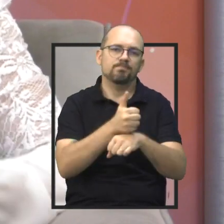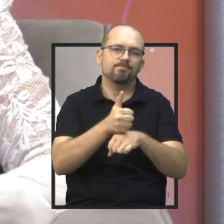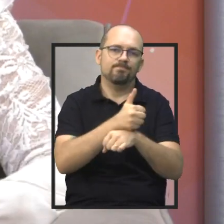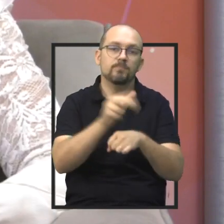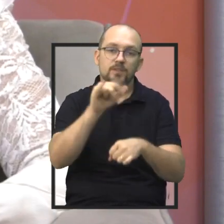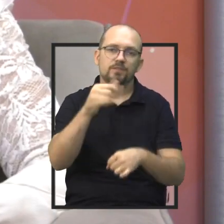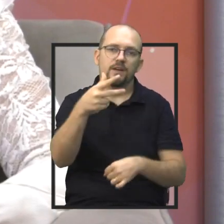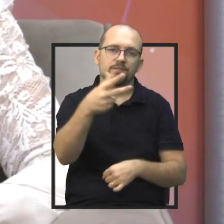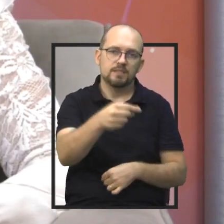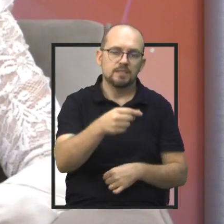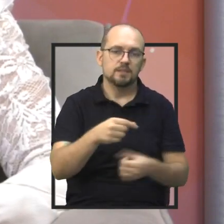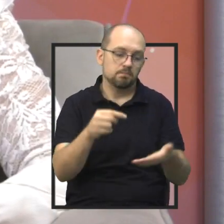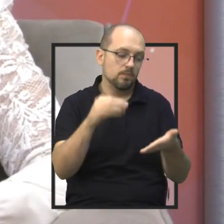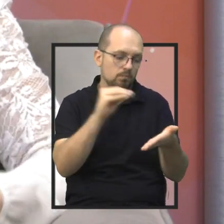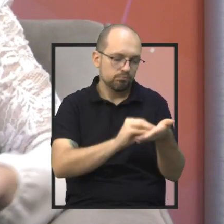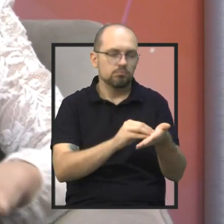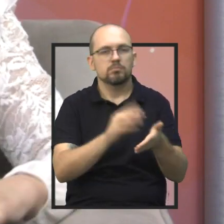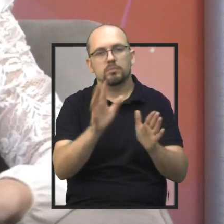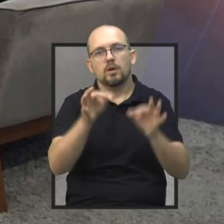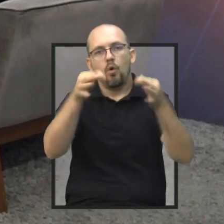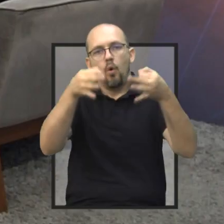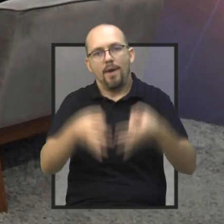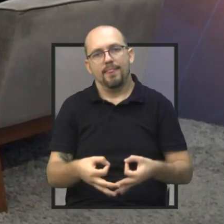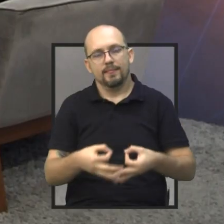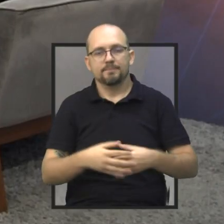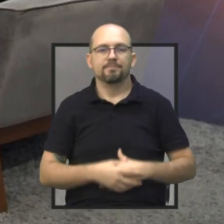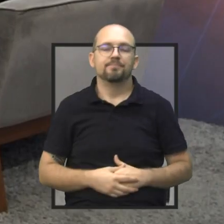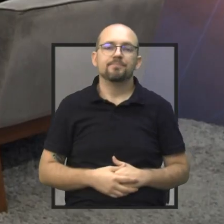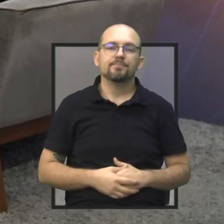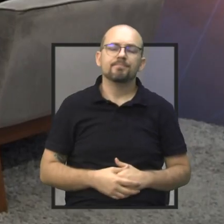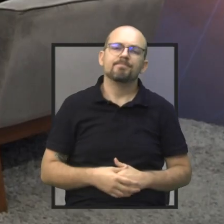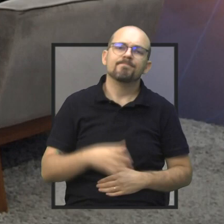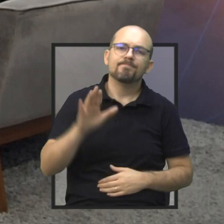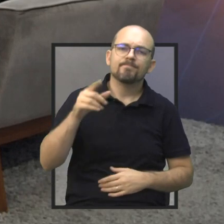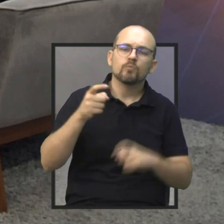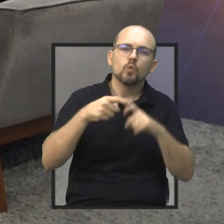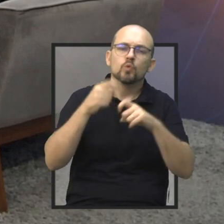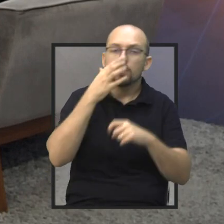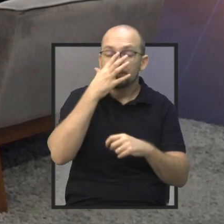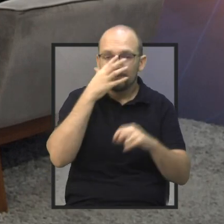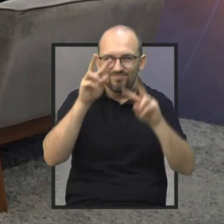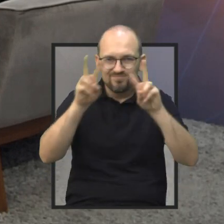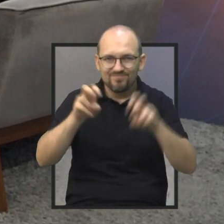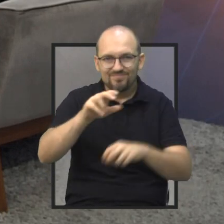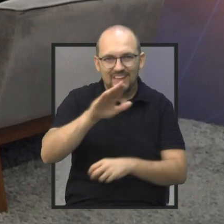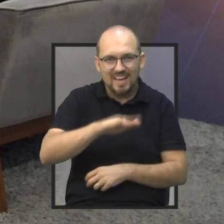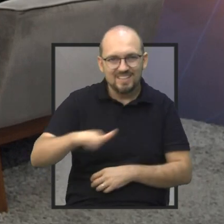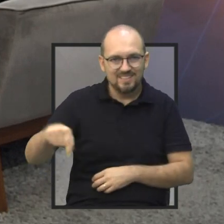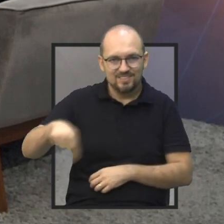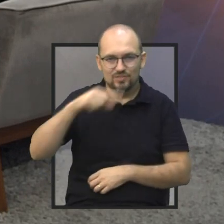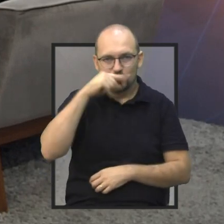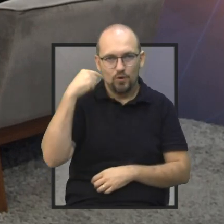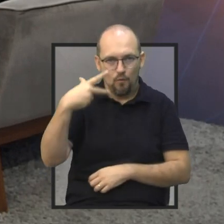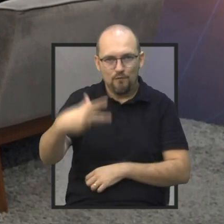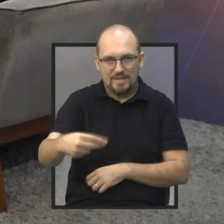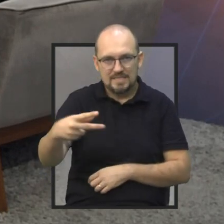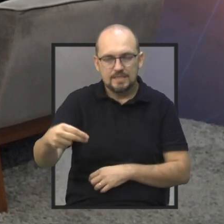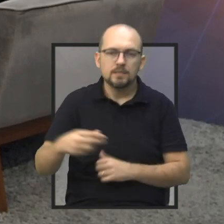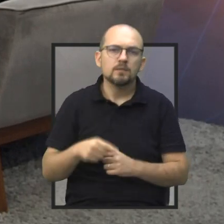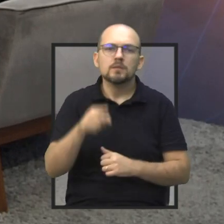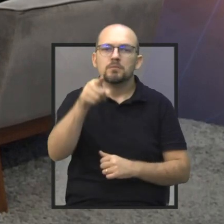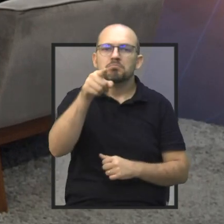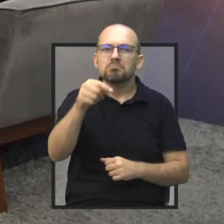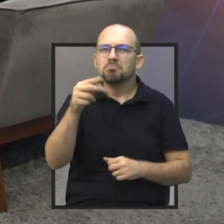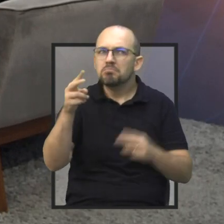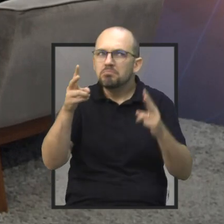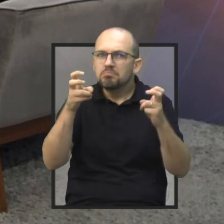vão fazer a adequação da forma correta. Doutora, em relação à vacinação das crianças aqui na cidade de Jaú, o que